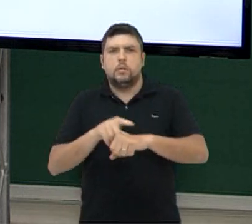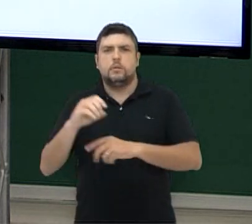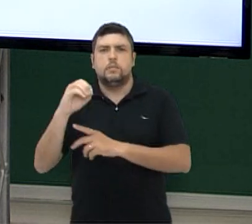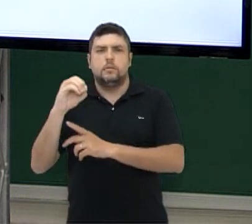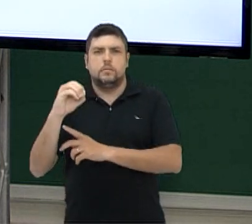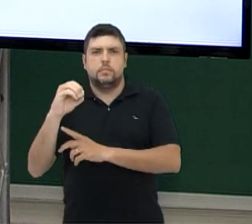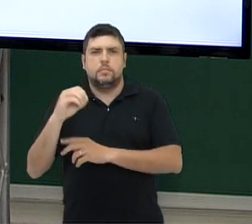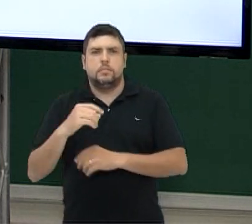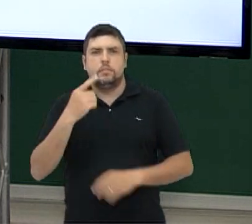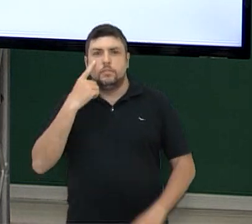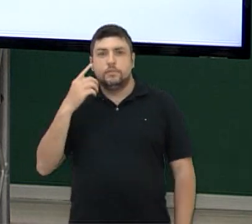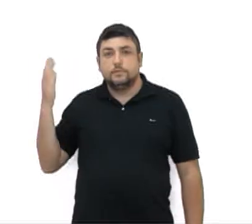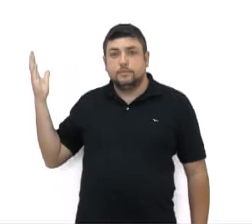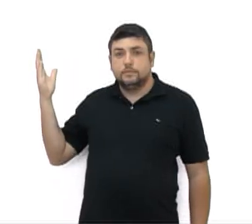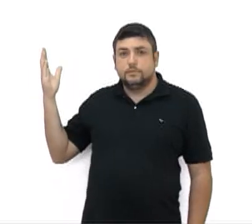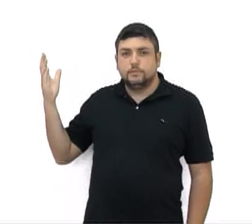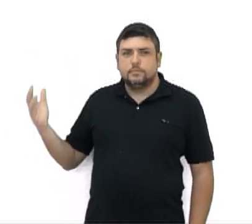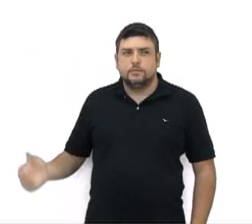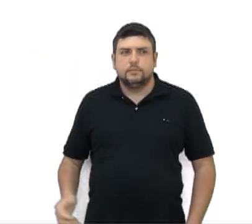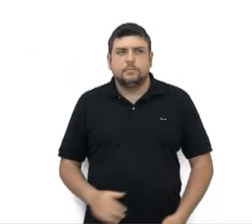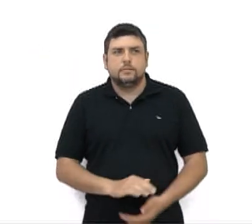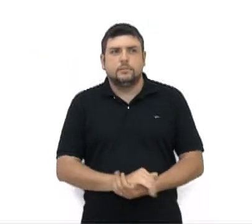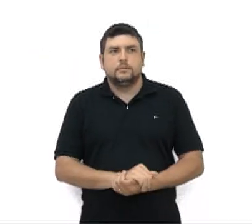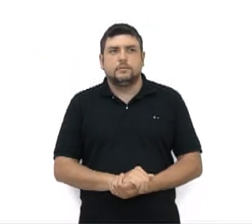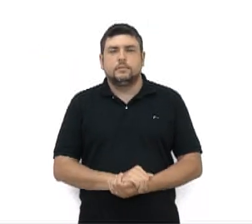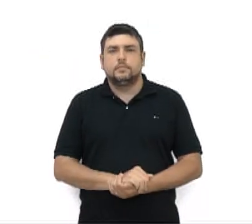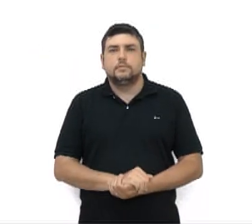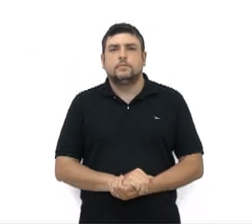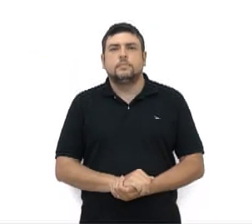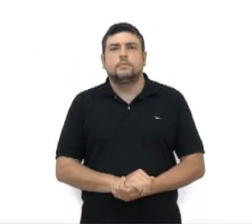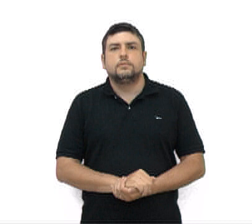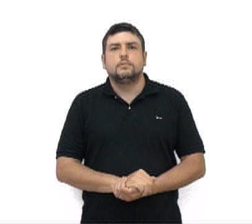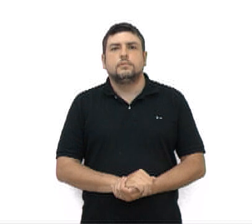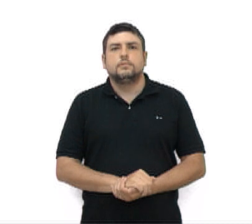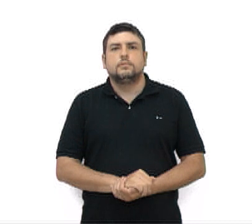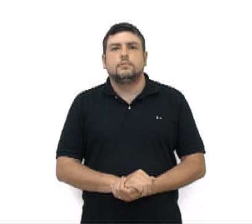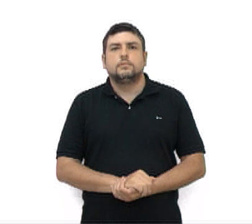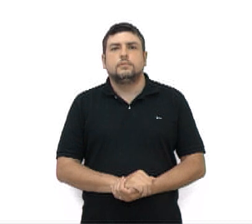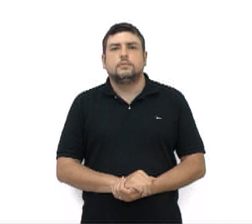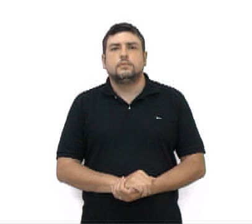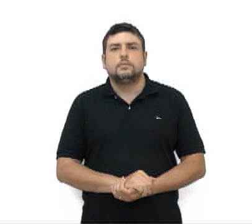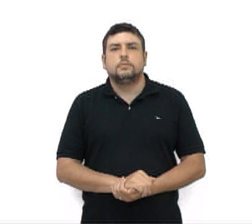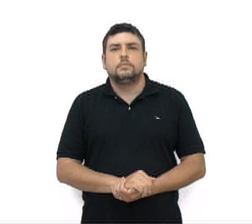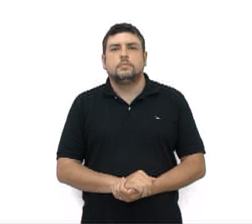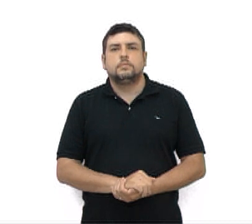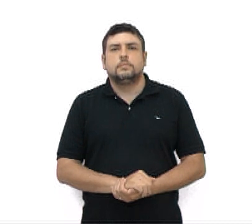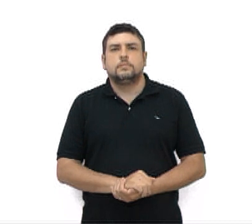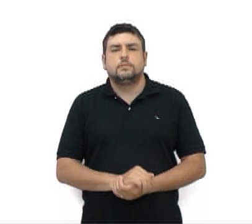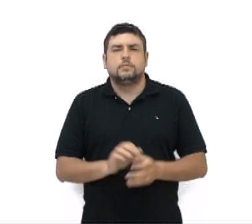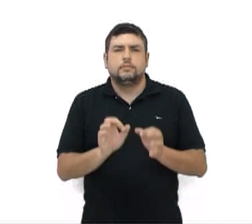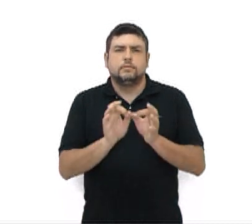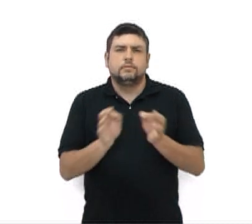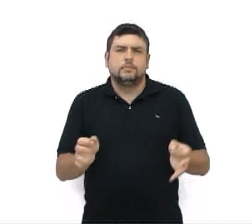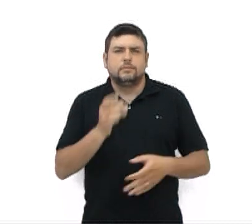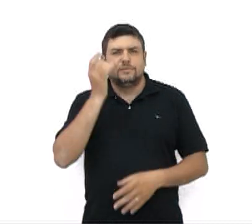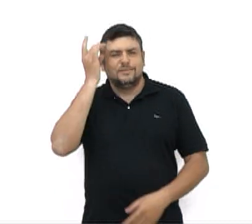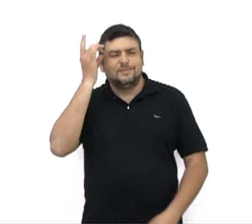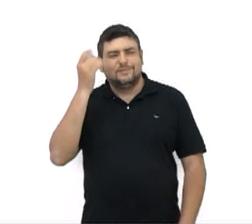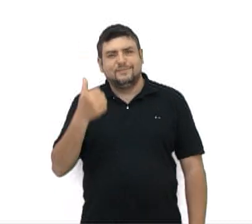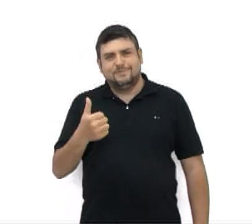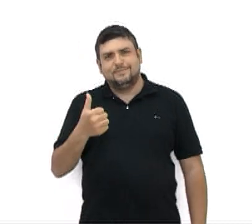olha aqui a coisa linda, ó. Tá aqui, ó, tempo zero, velocidade 3. Simples e fácil. Show de bola,